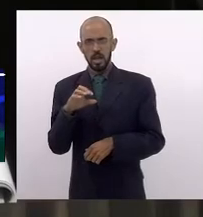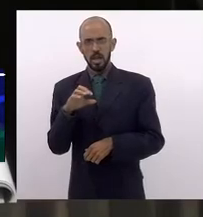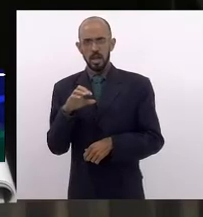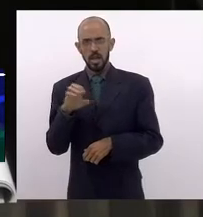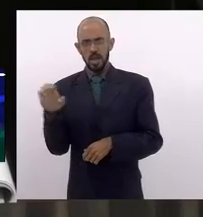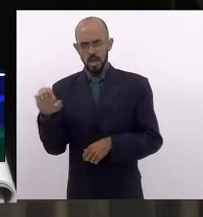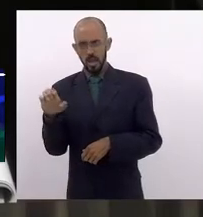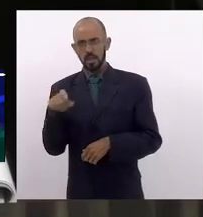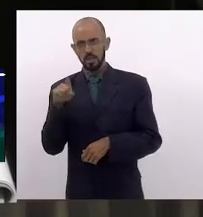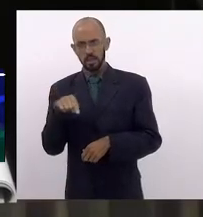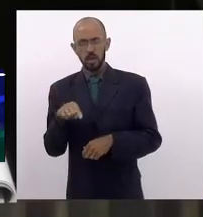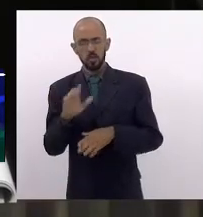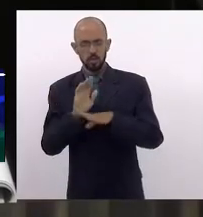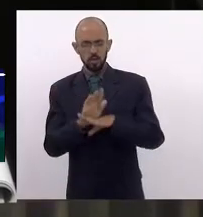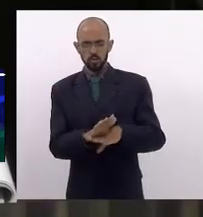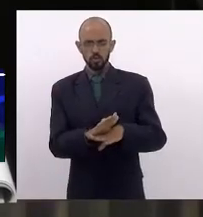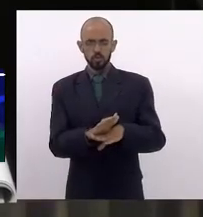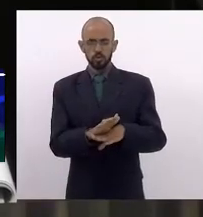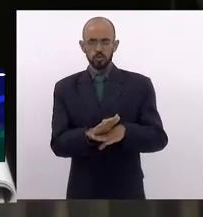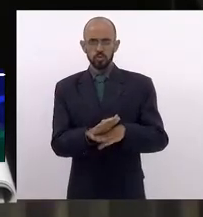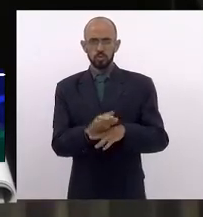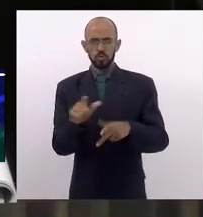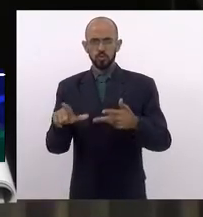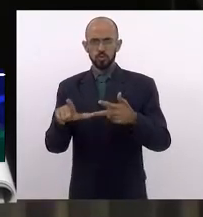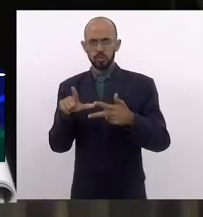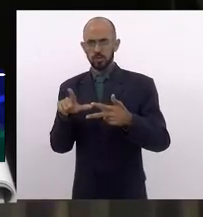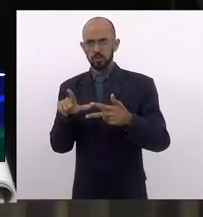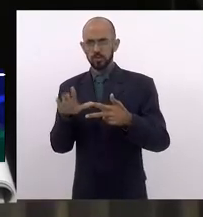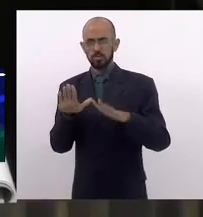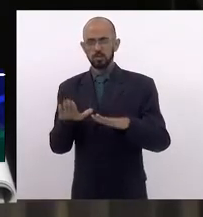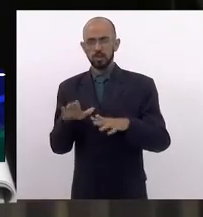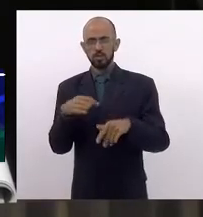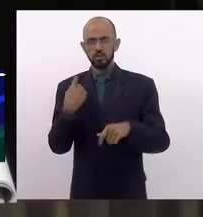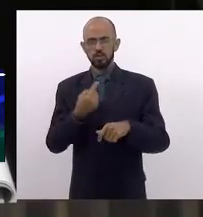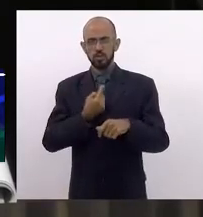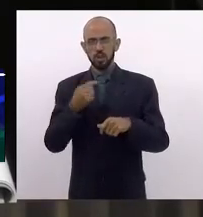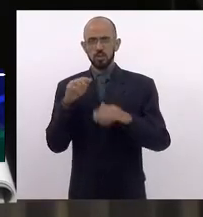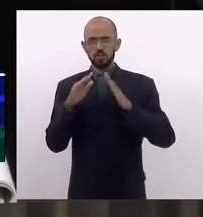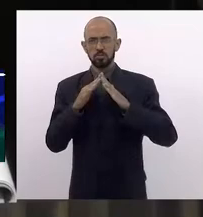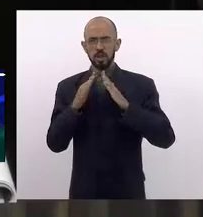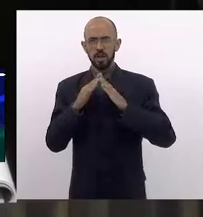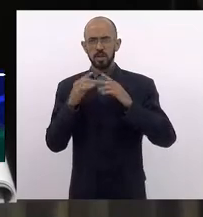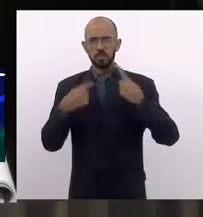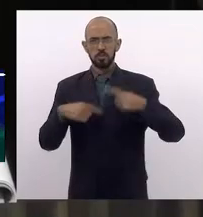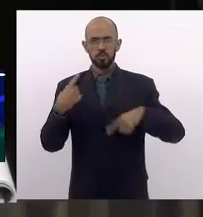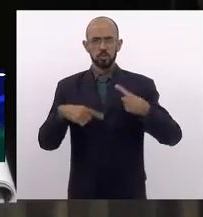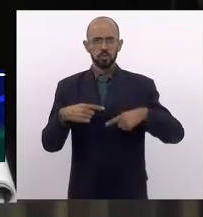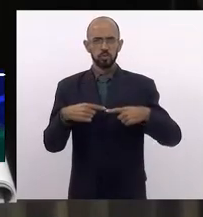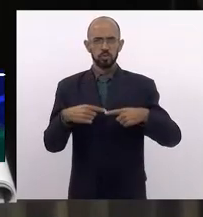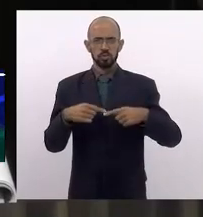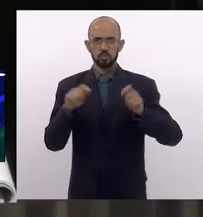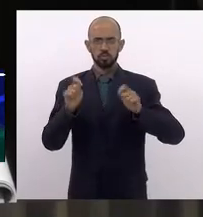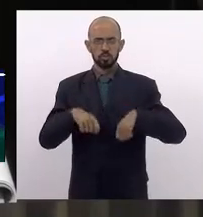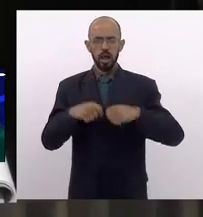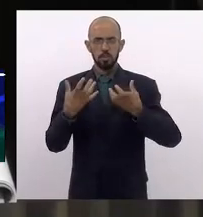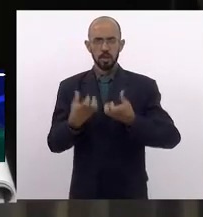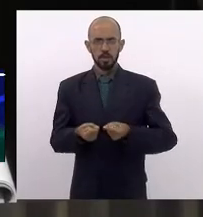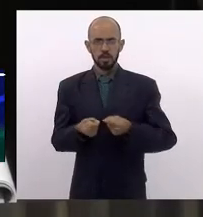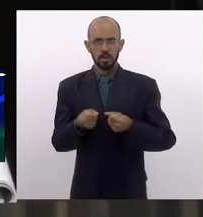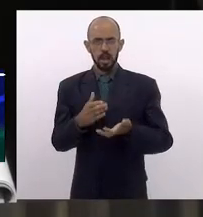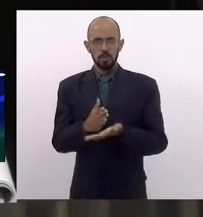que ajuda o Poder Legislativo mas nós somos uma carta política nós não podemos aceitar